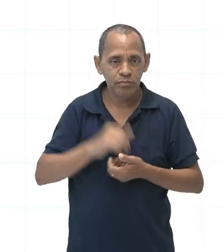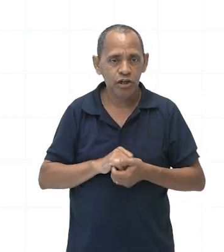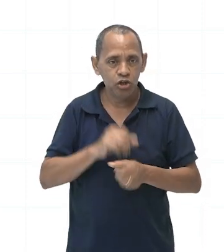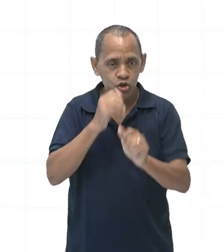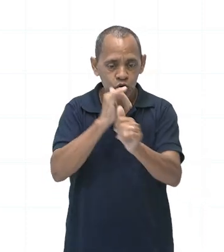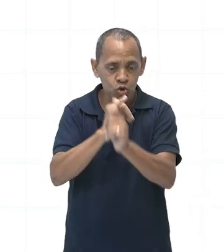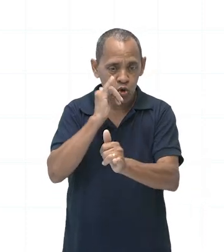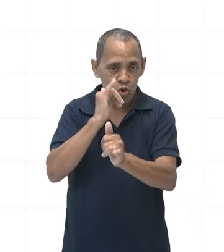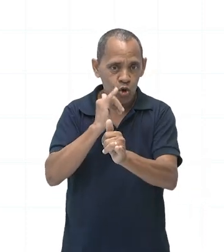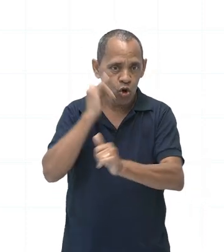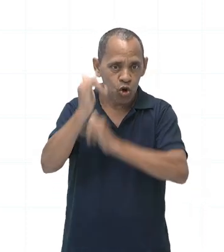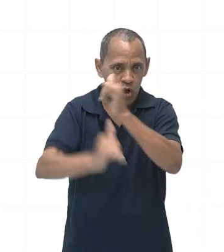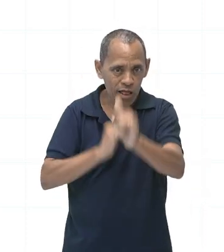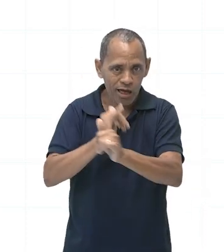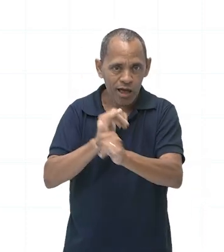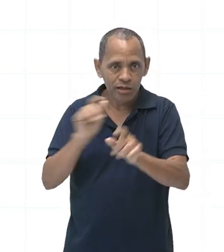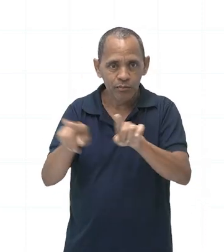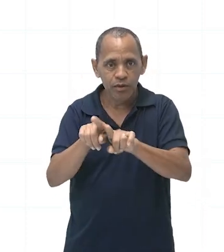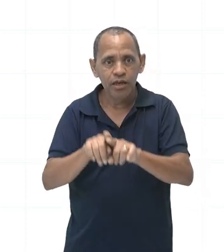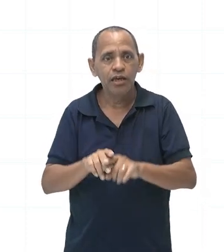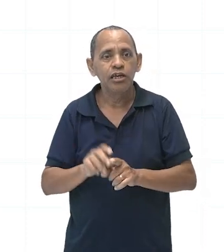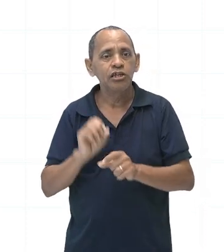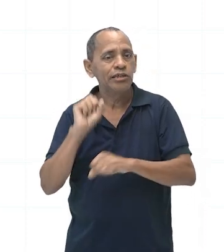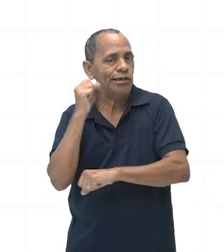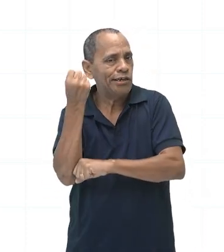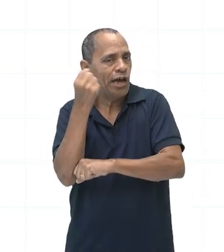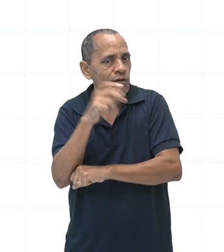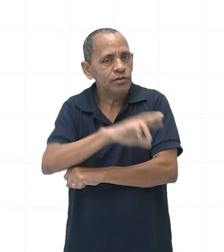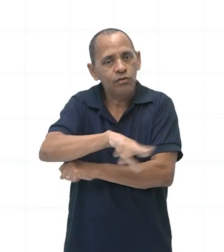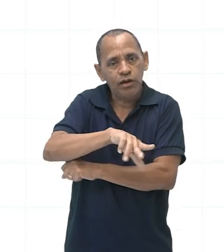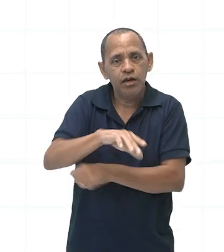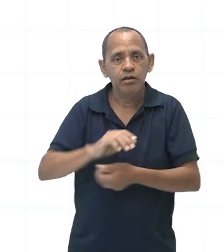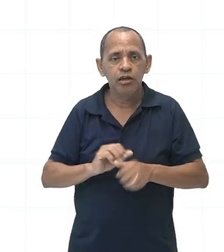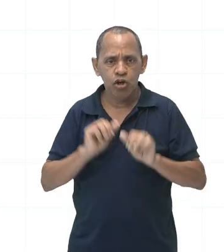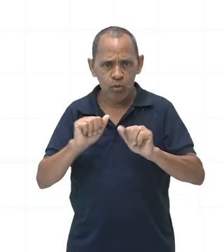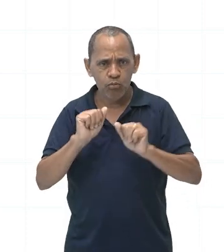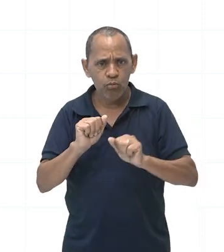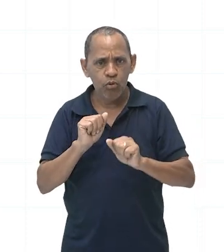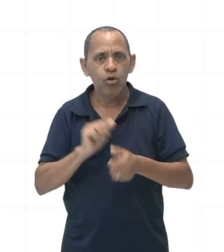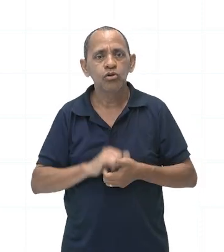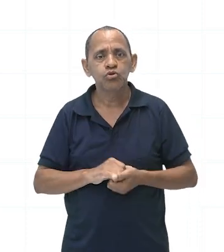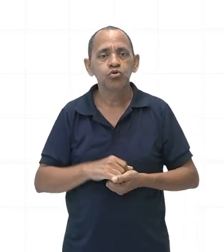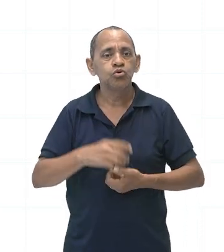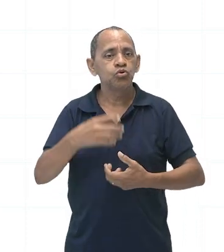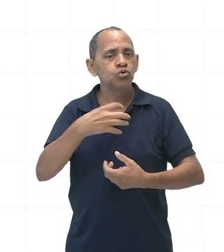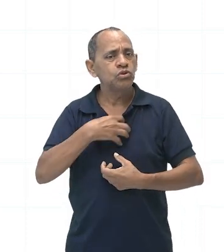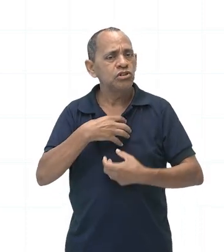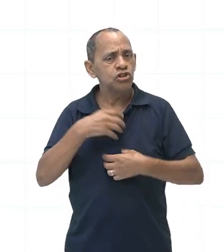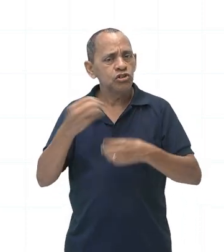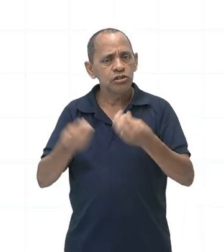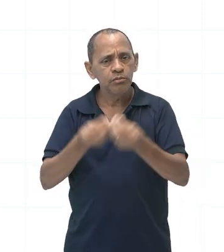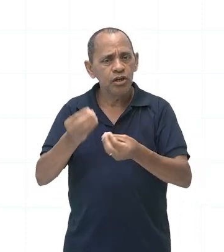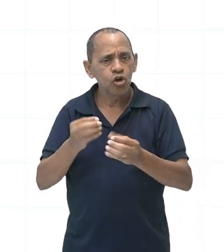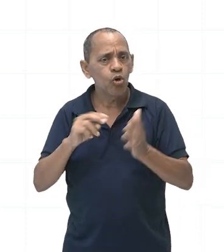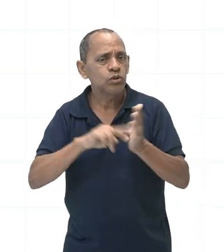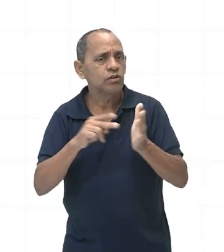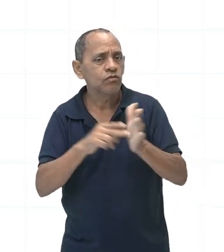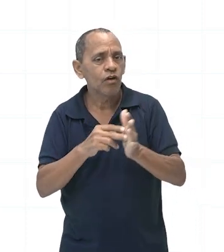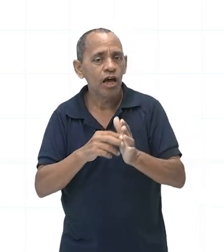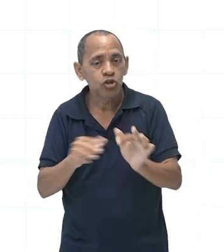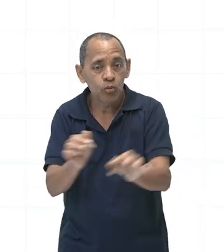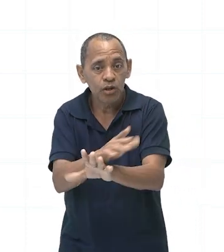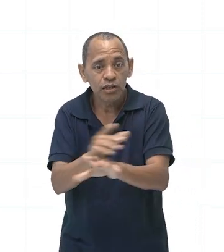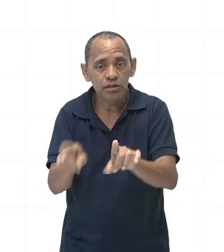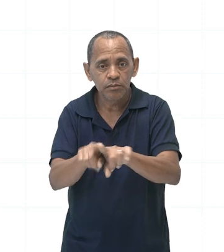tão graves. As pessoas acham, ok, eu posso extrair um sentido completo apenas dessa oração, mas ele está pedindo um complemento